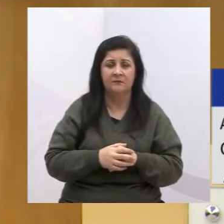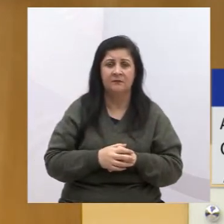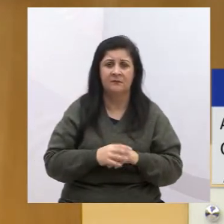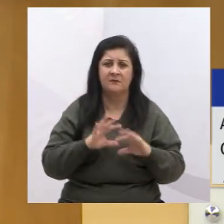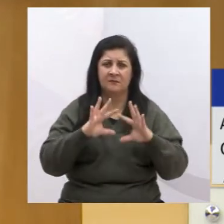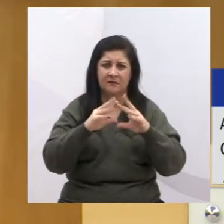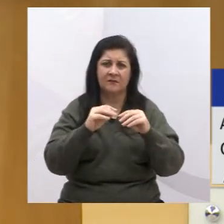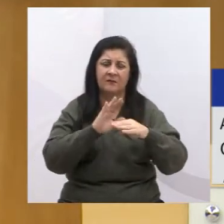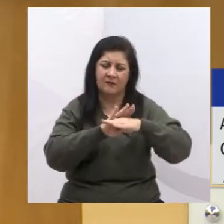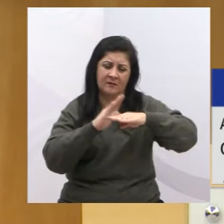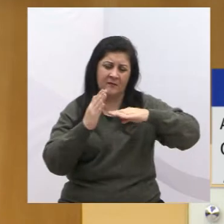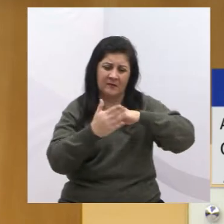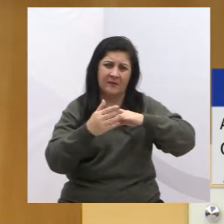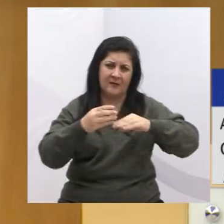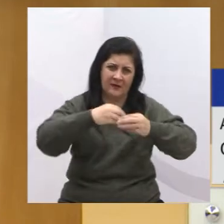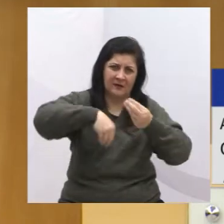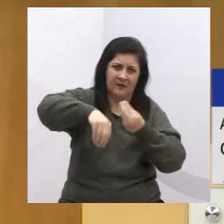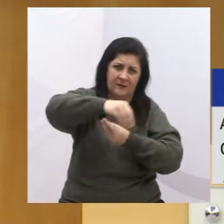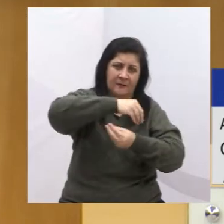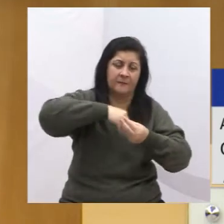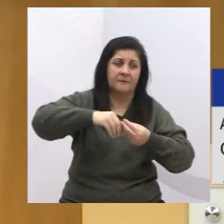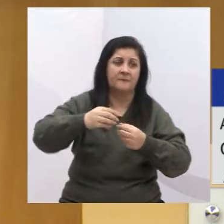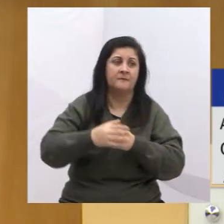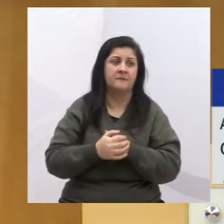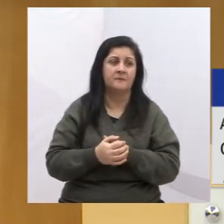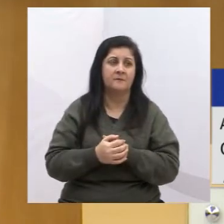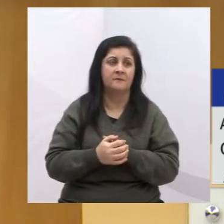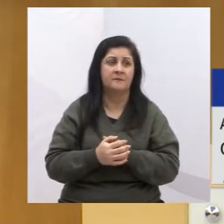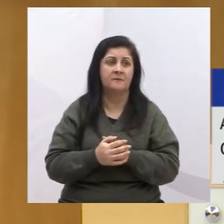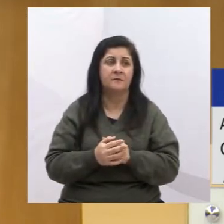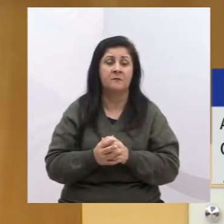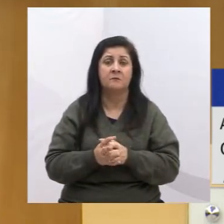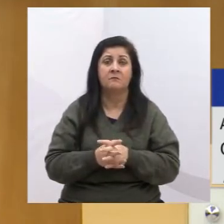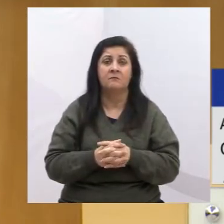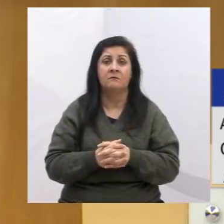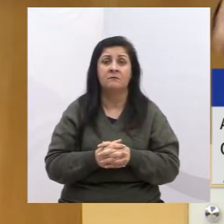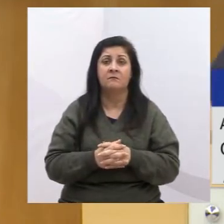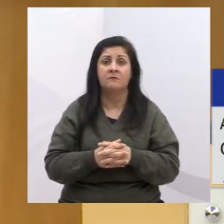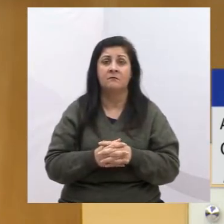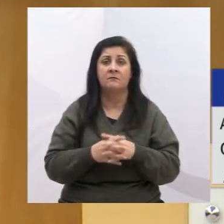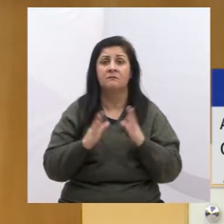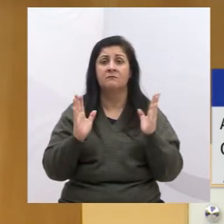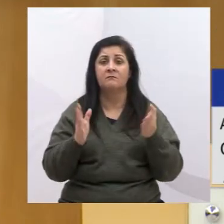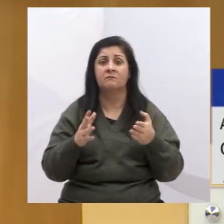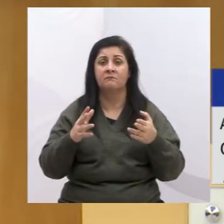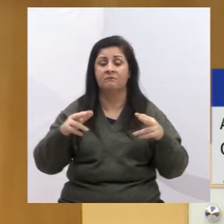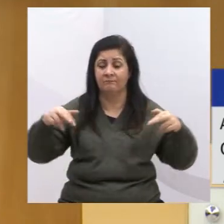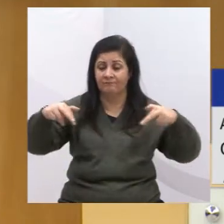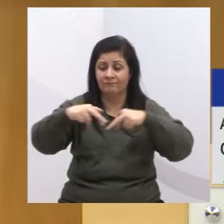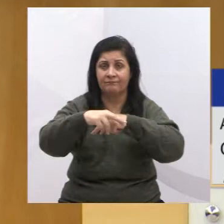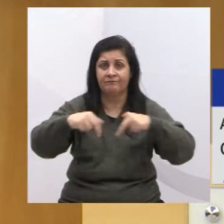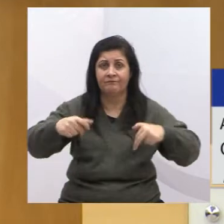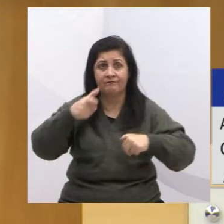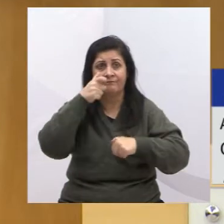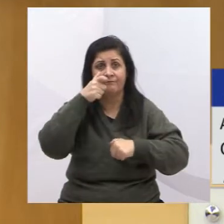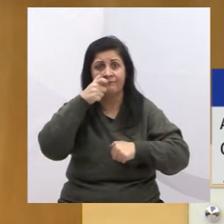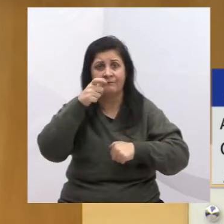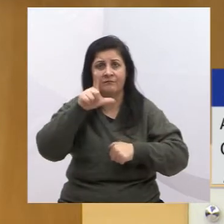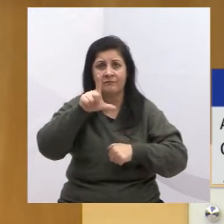Salvador, Santa Marina. E agora a gente se depara, quando anda pela cidade, de ver esses